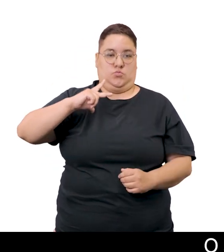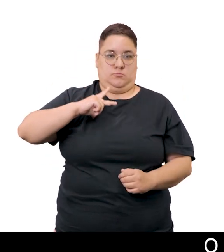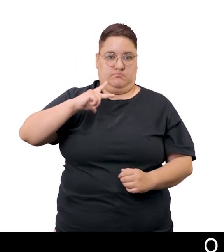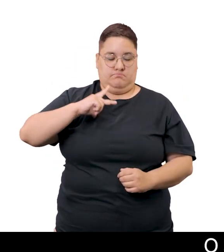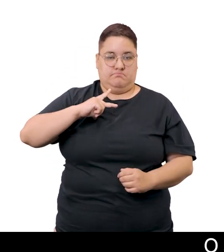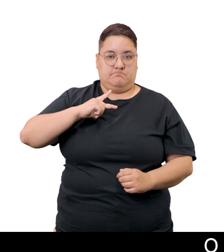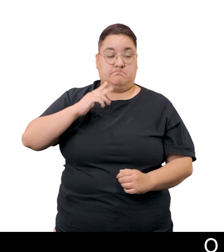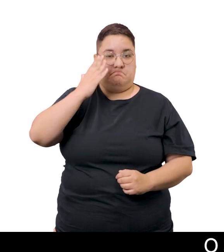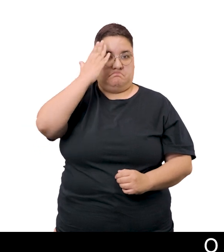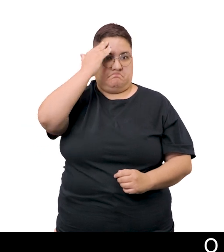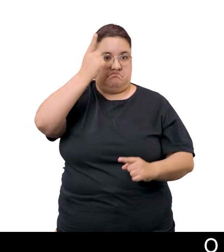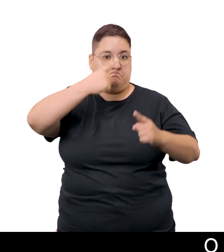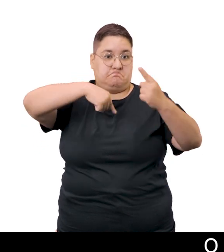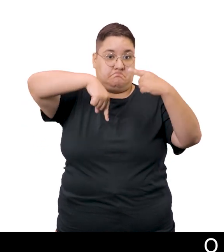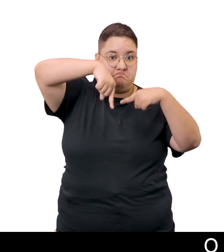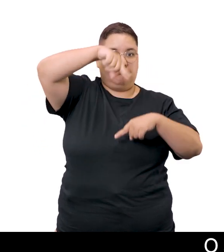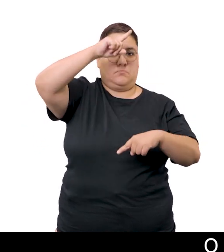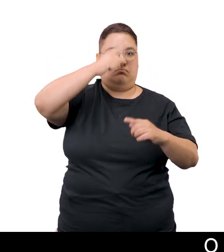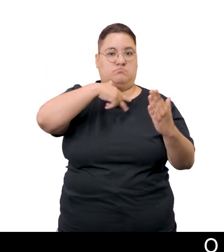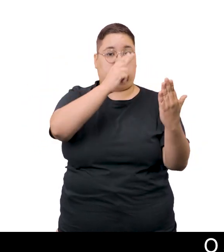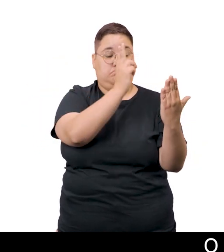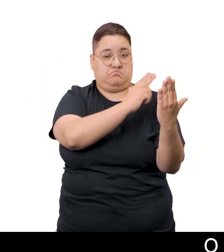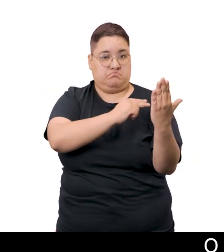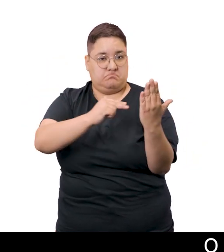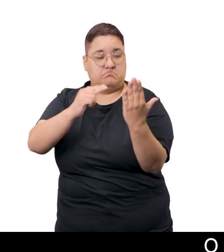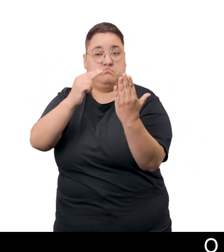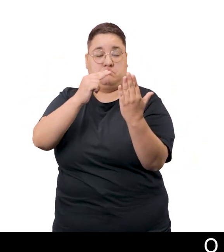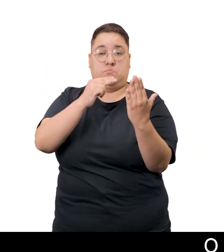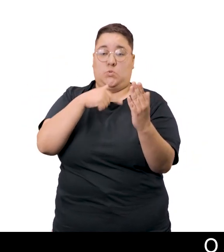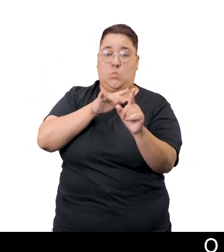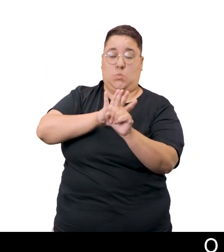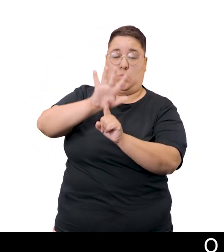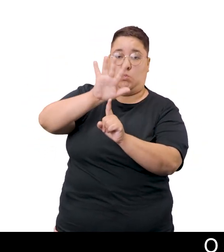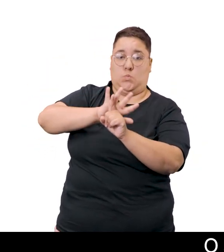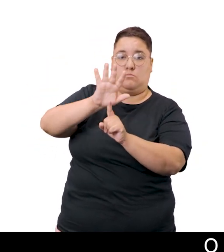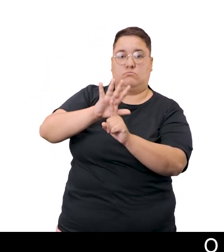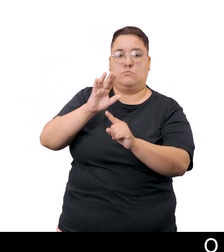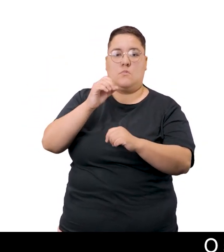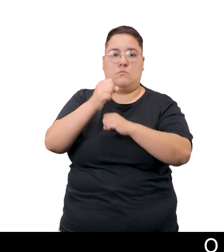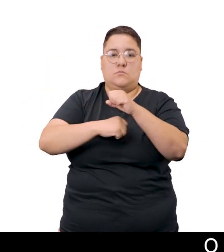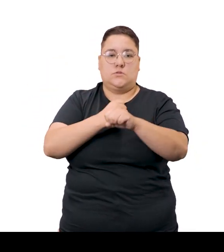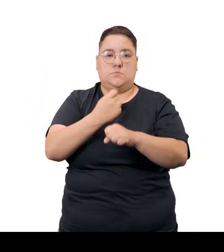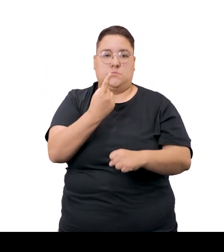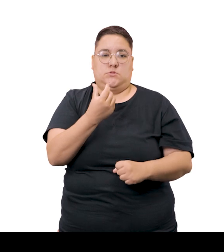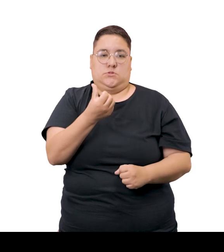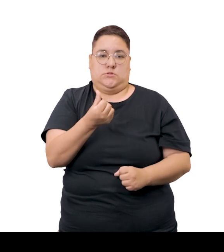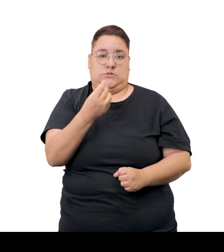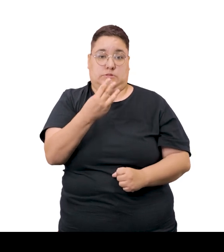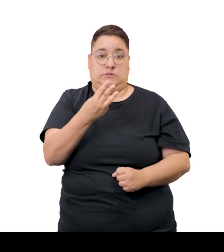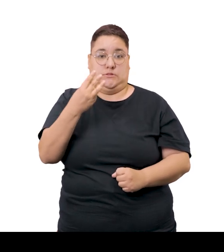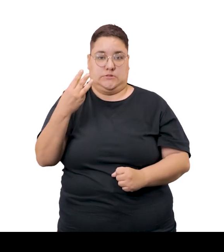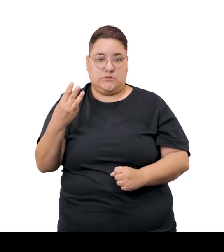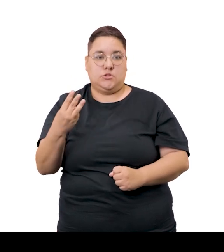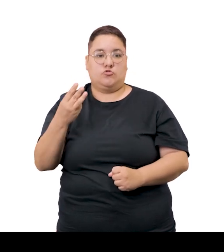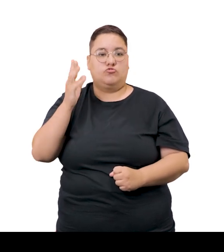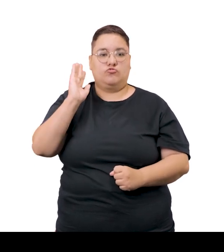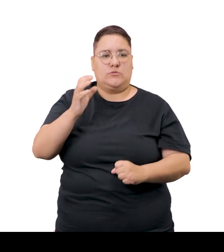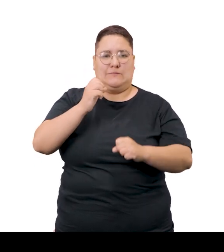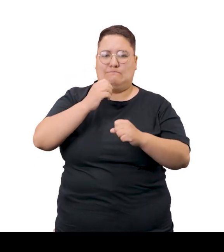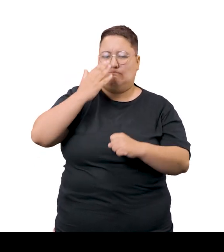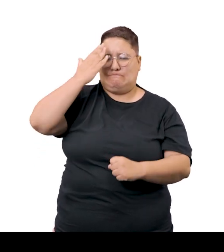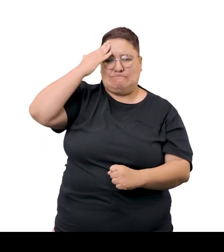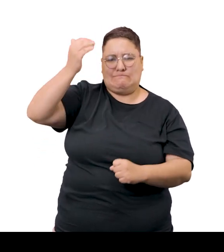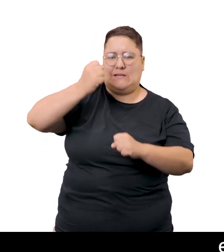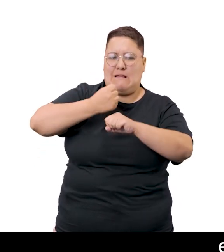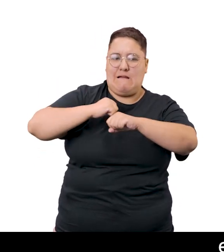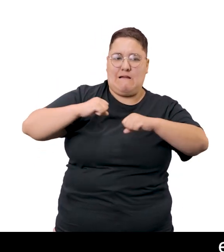O sucesso que alcançou como pintor foi tão grande que, em torno de 1633, comandava um dos maiores ateliês